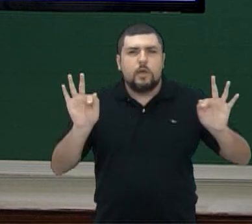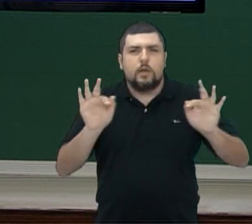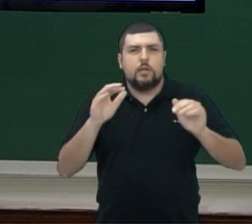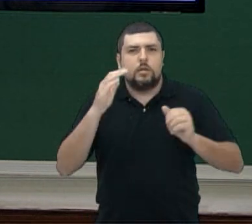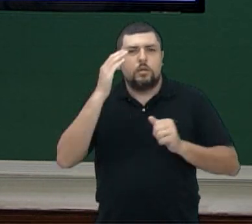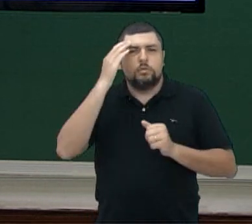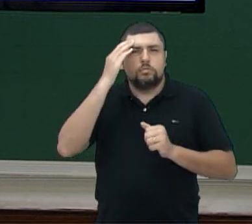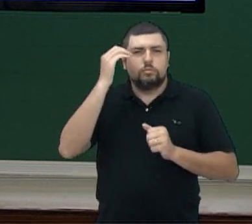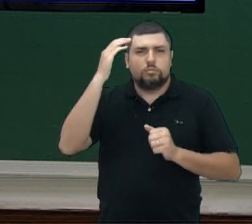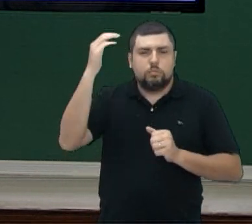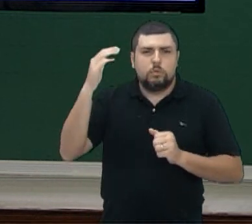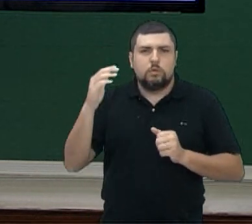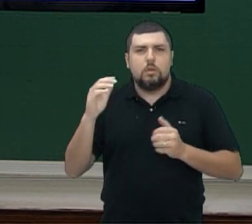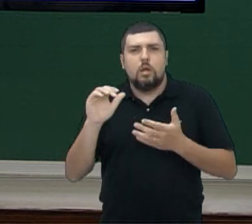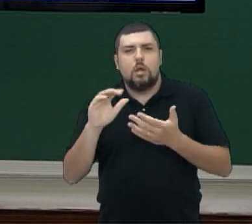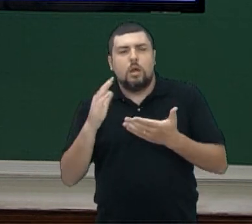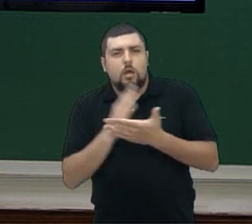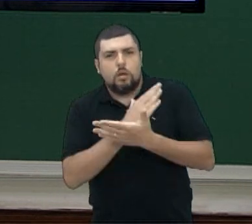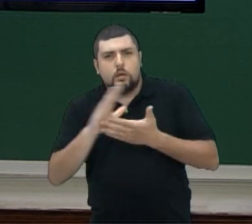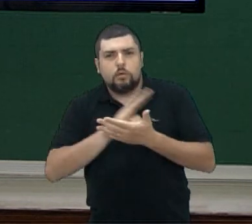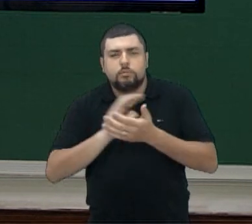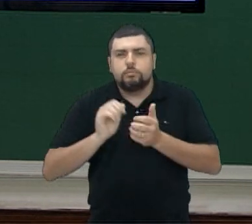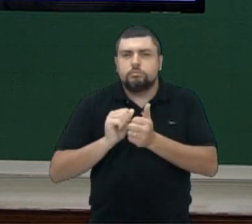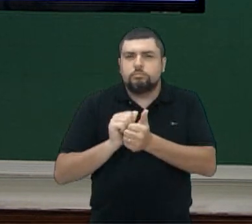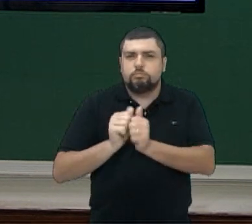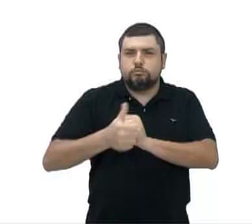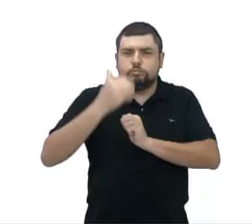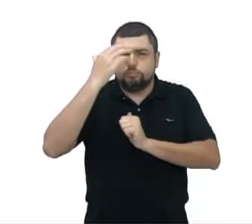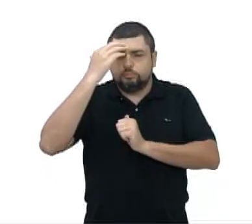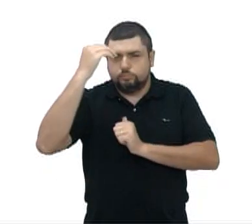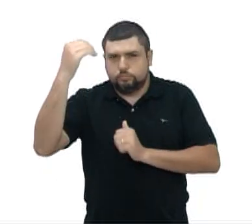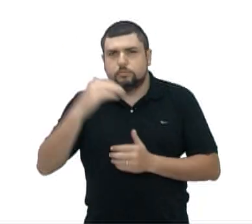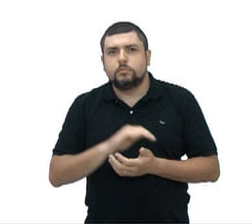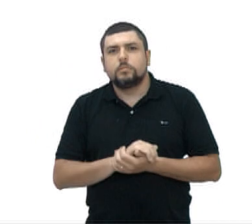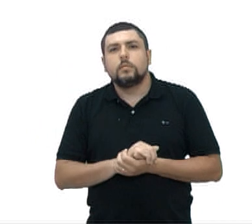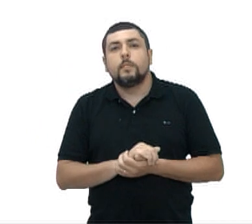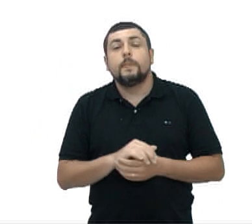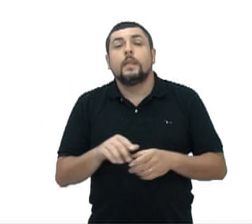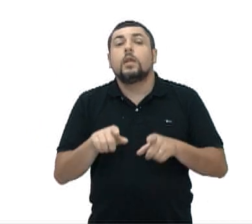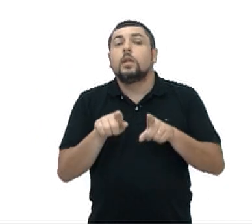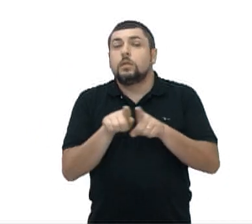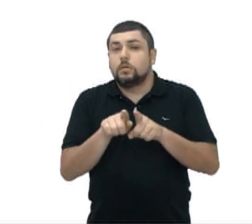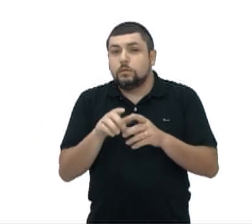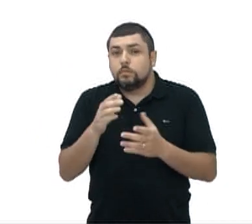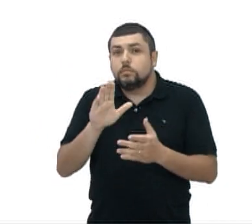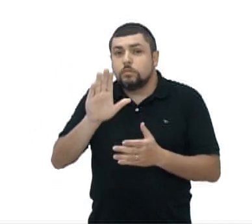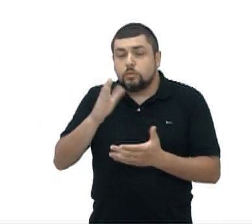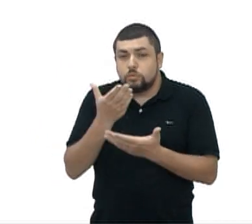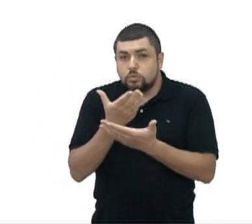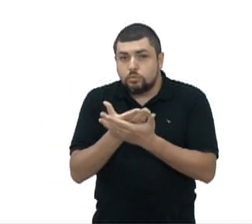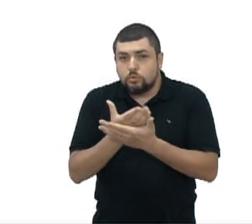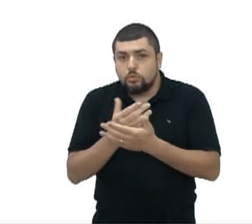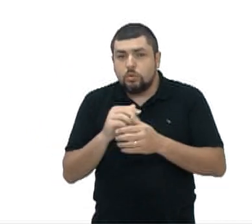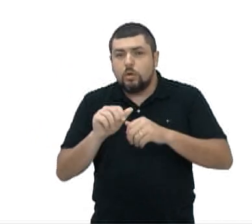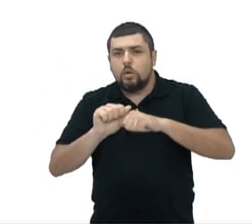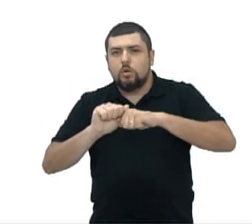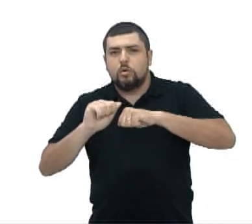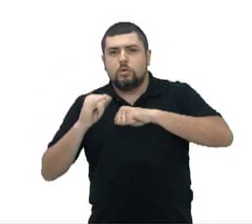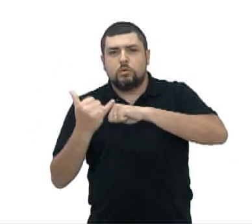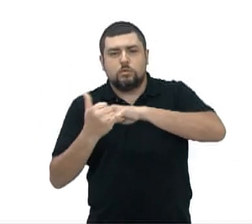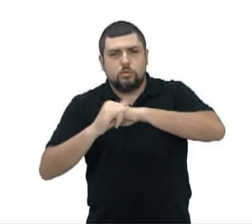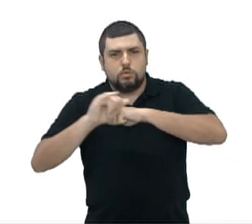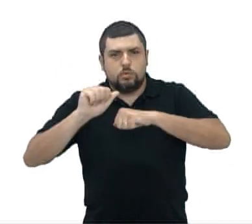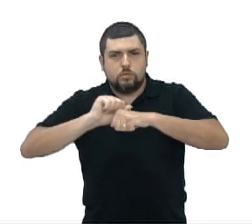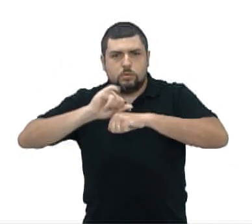algumas delas foram de esportistas famosos, por exemplo, né? E nós estudamos os adjetivos no grau do